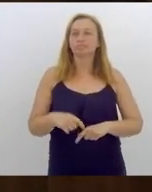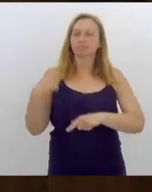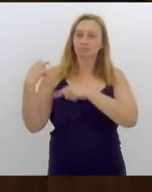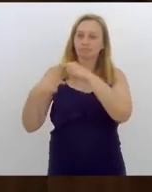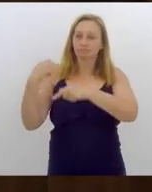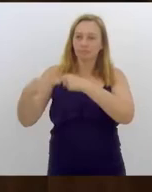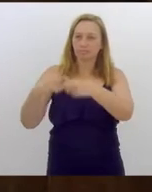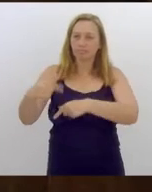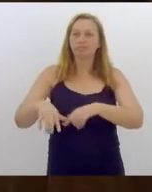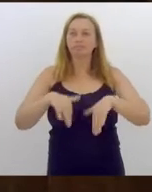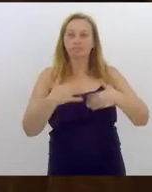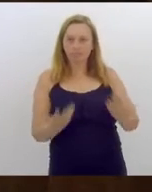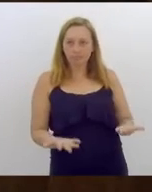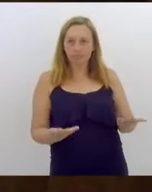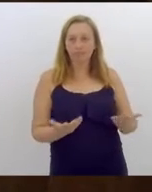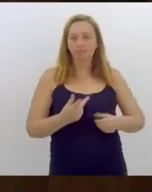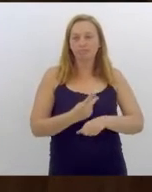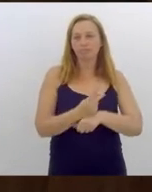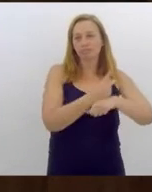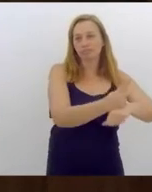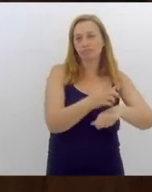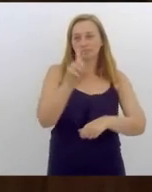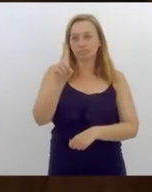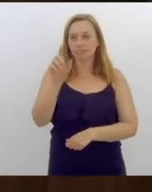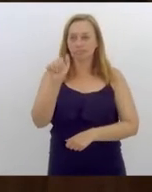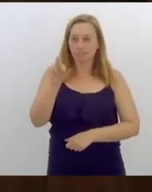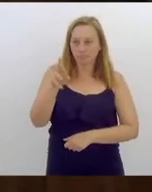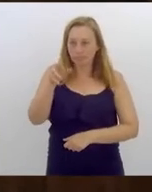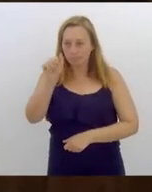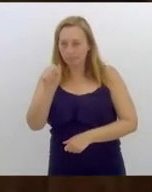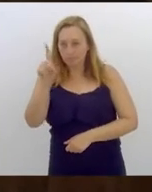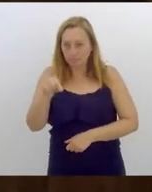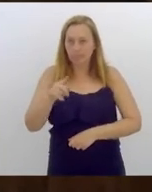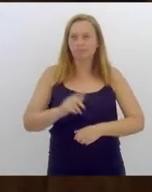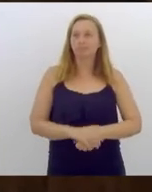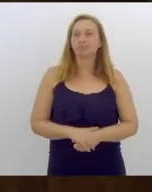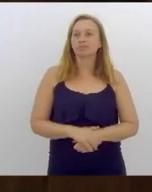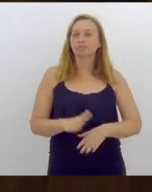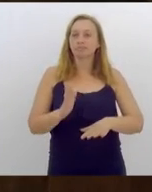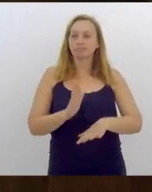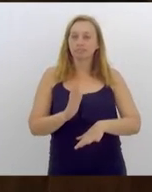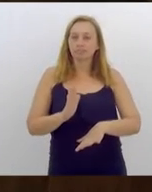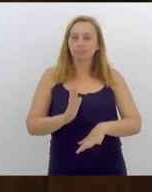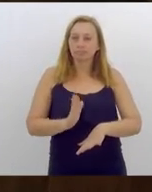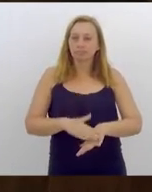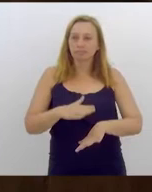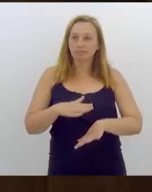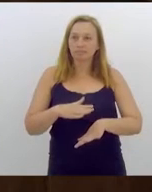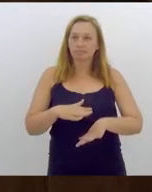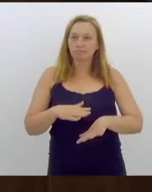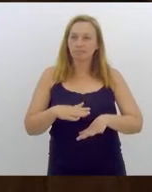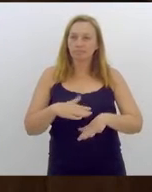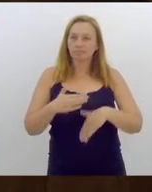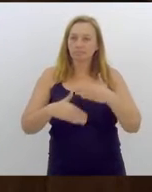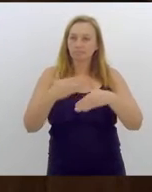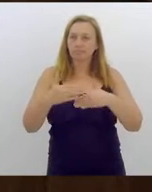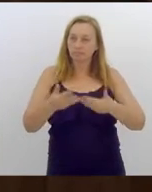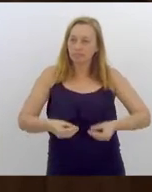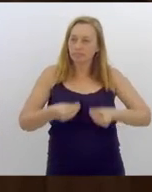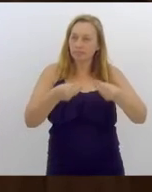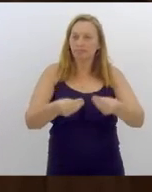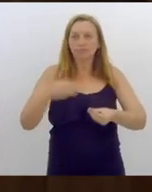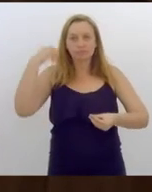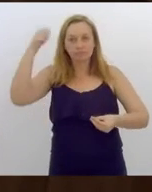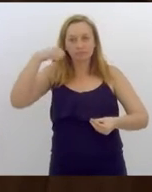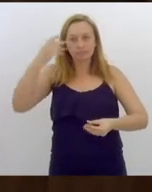ancestralidade então o prêmio Dandara fica muito mais a brilhantado ao entregarmos para atriz